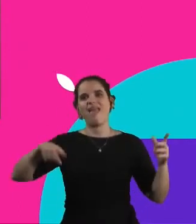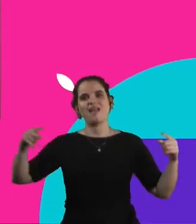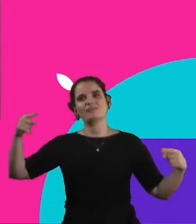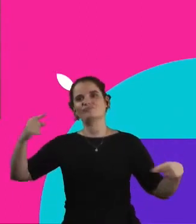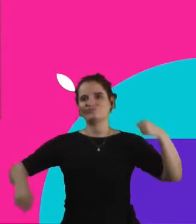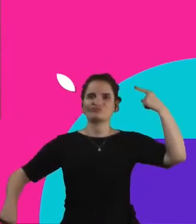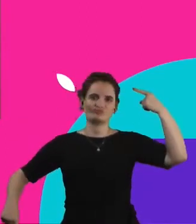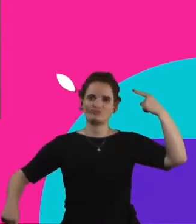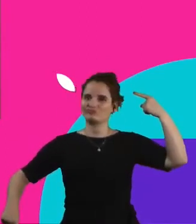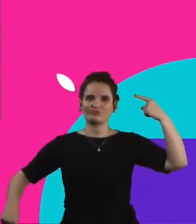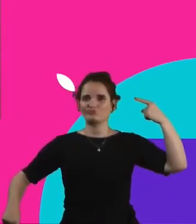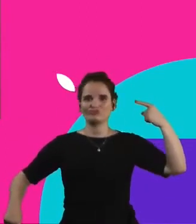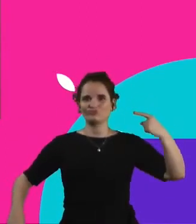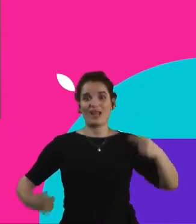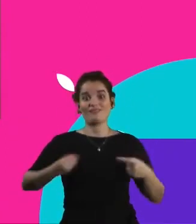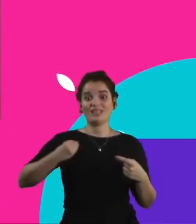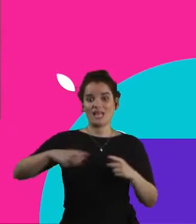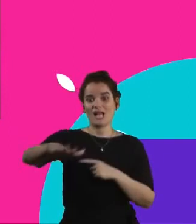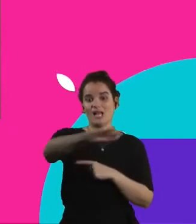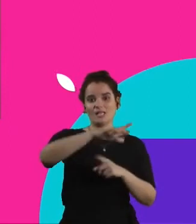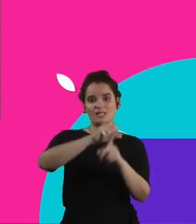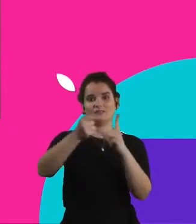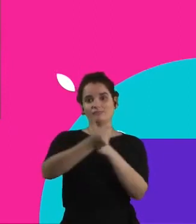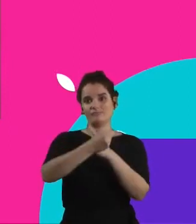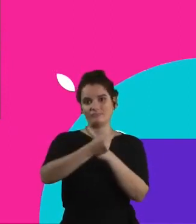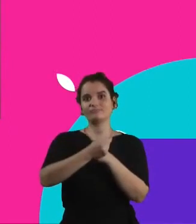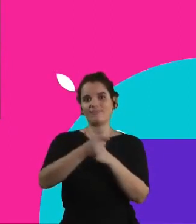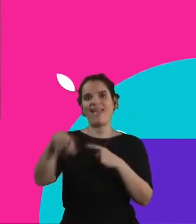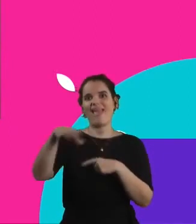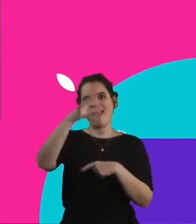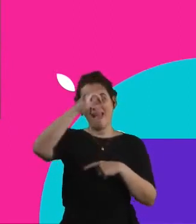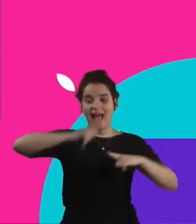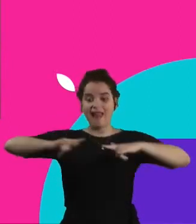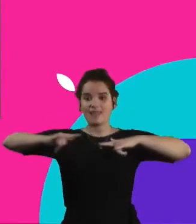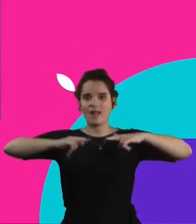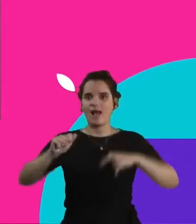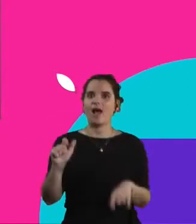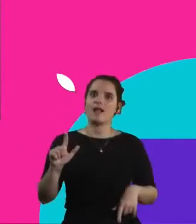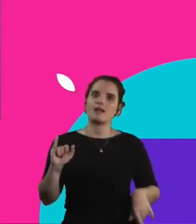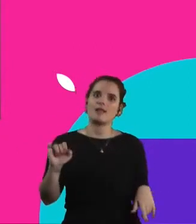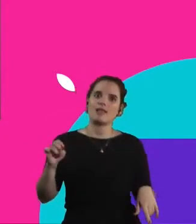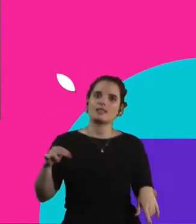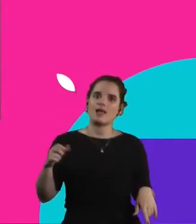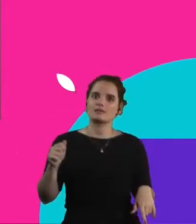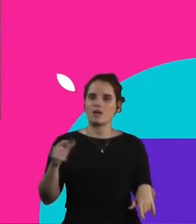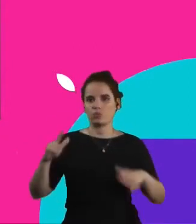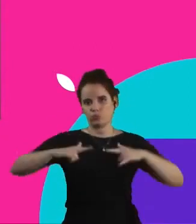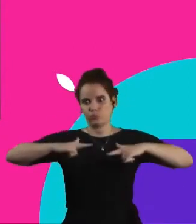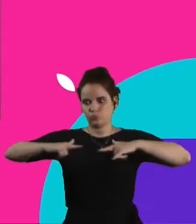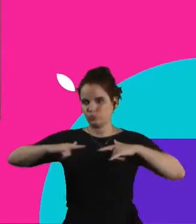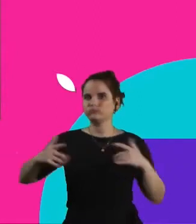desconexão sobre a sua própria realidade. É o que a gente chama da própria alienação, tá bom? E agora voltando ao campo da